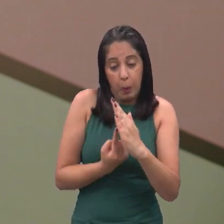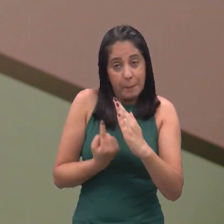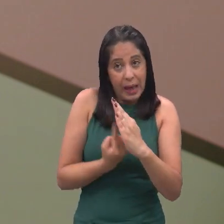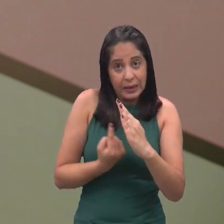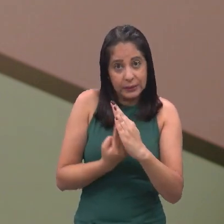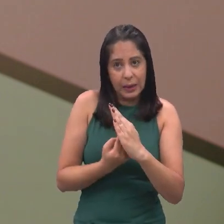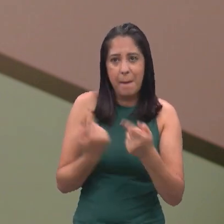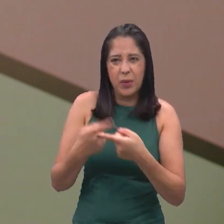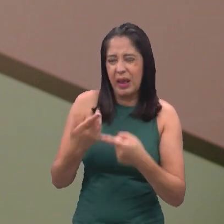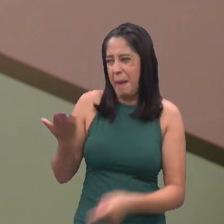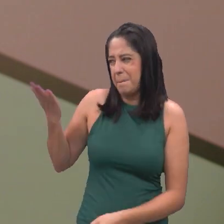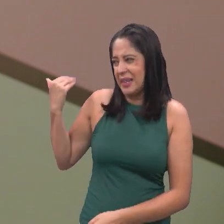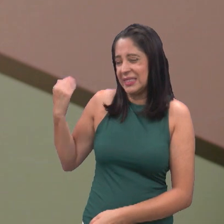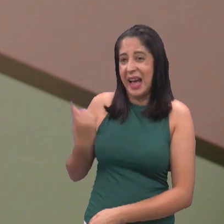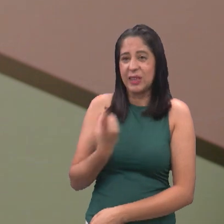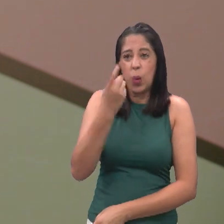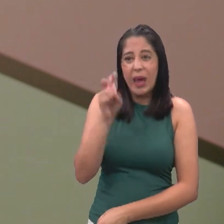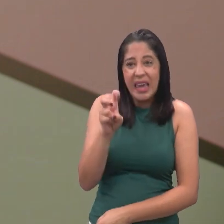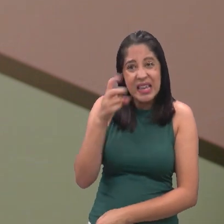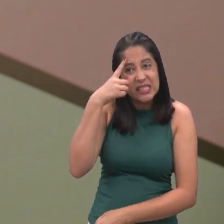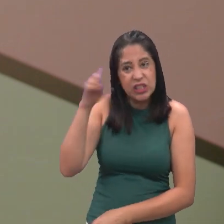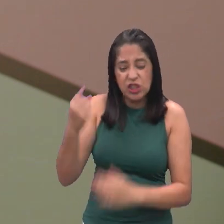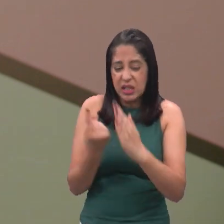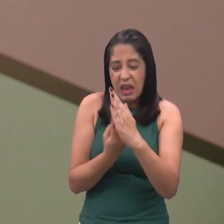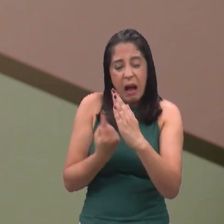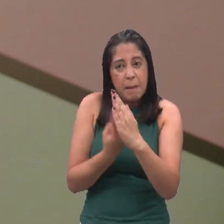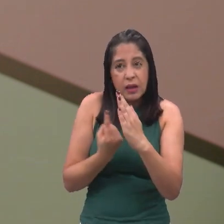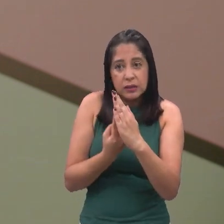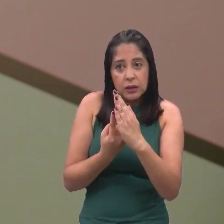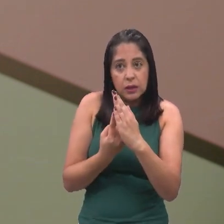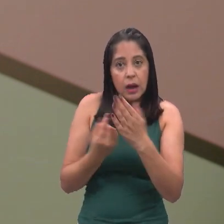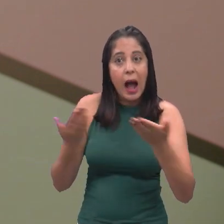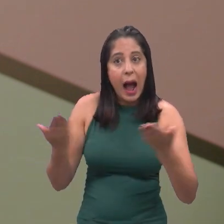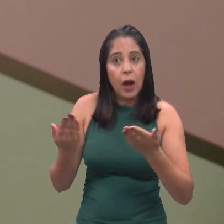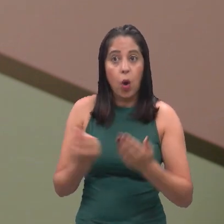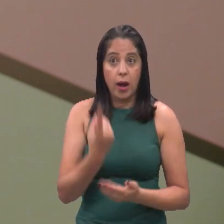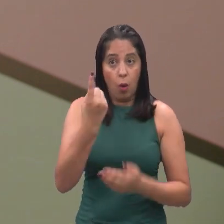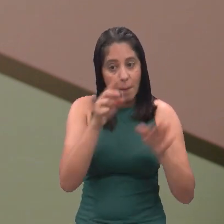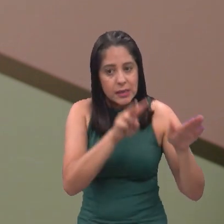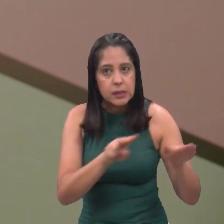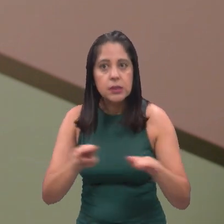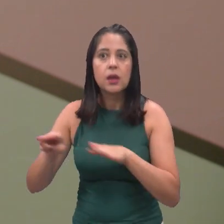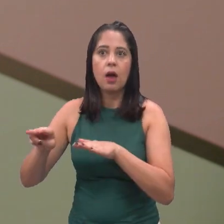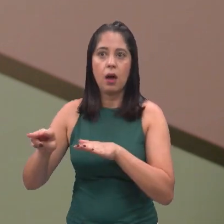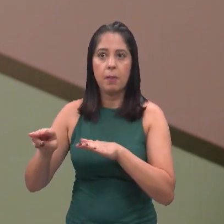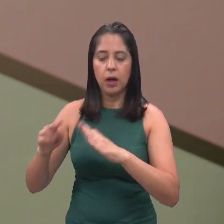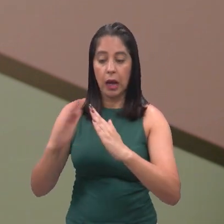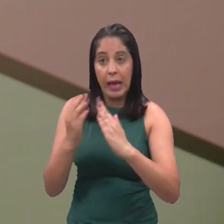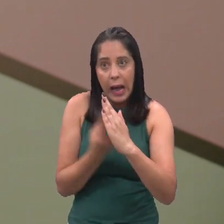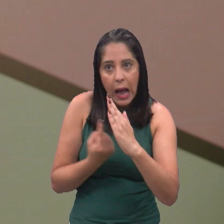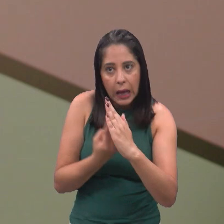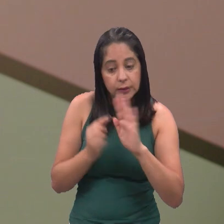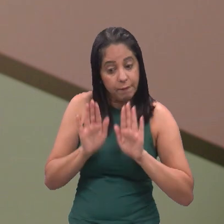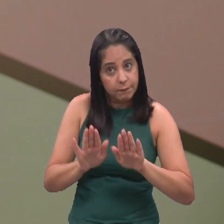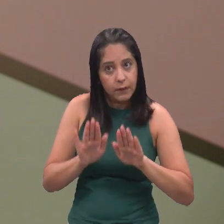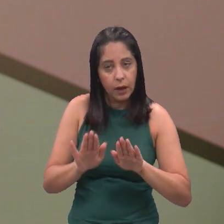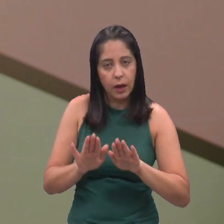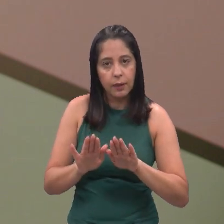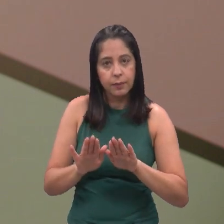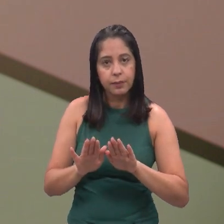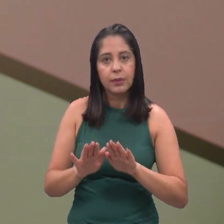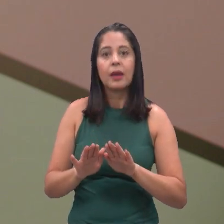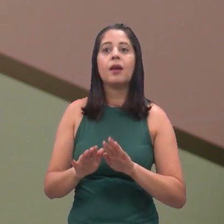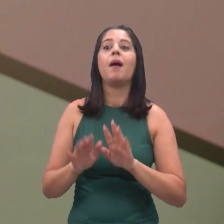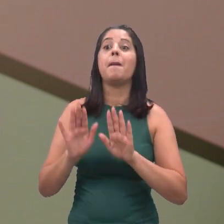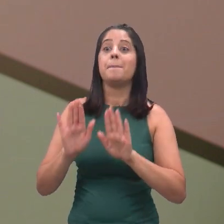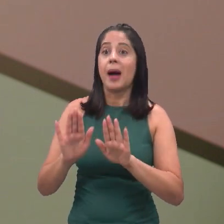ficava 15 dias em casa. Hoje, ela fica uma semana a partir do início dos sintomas. Basicamente, é isso. Mas os protocolos para